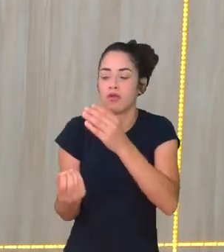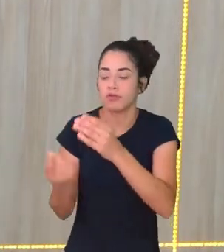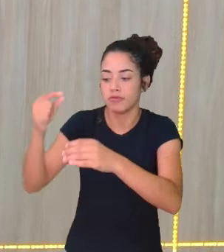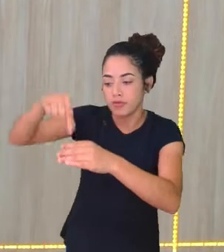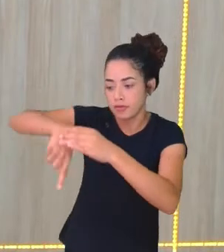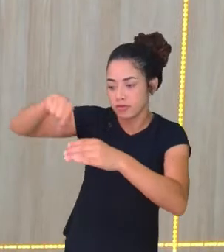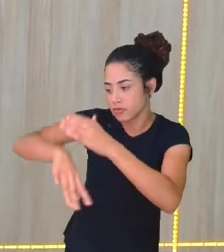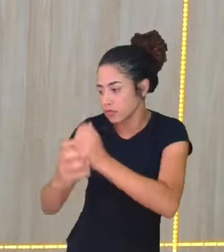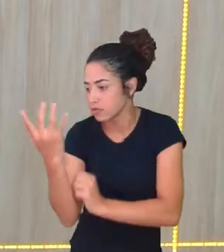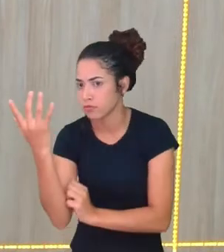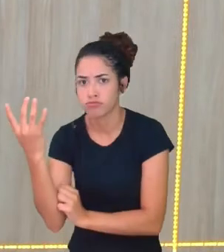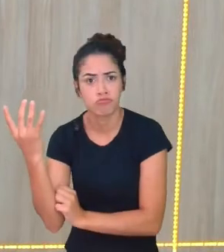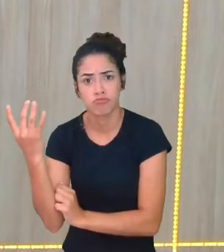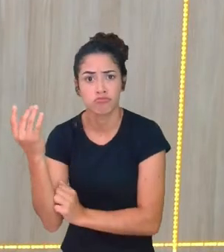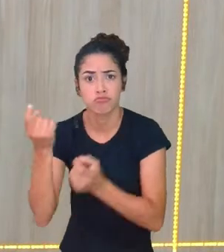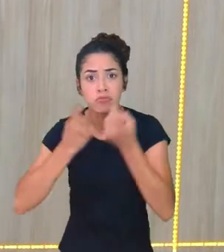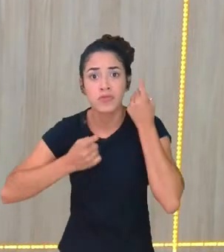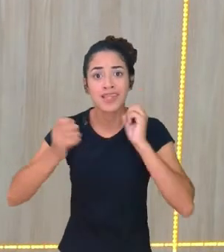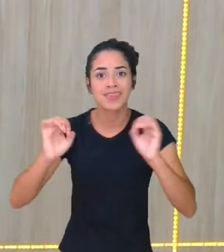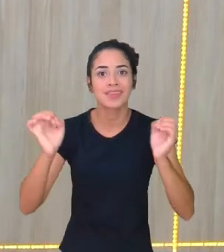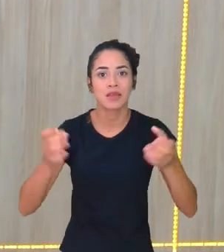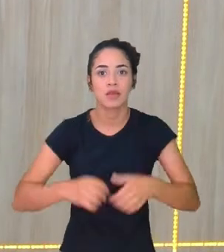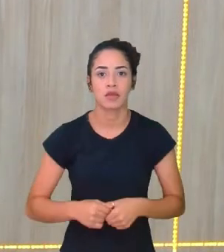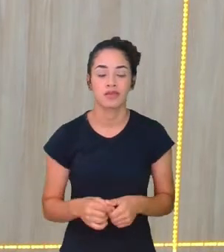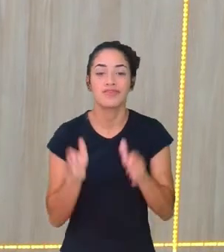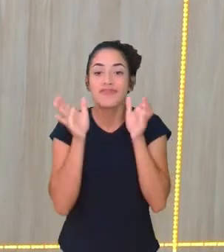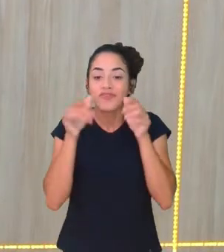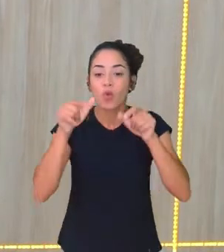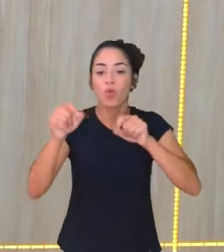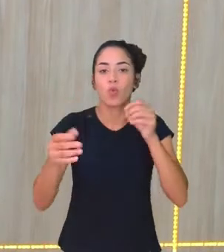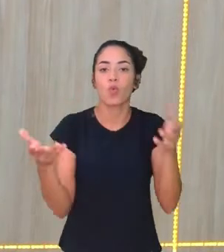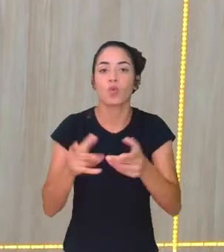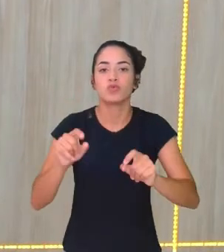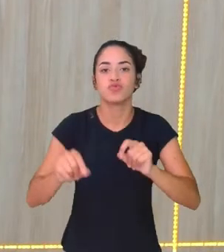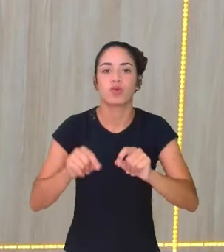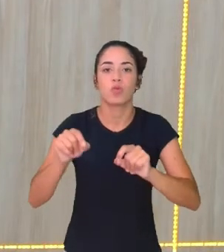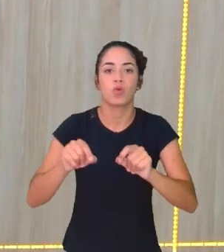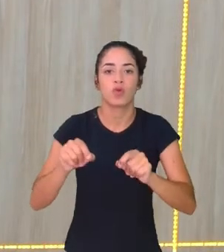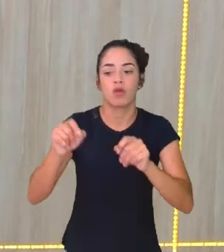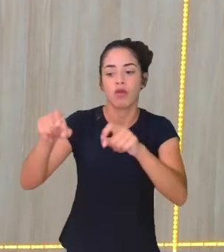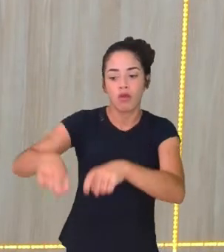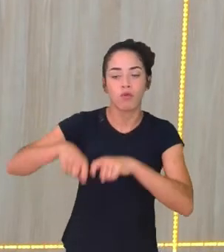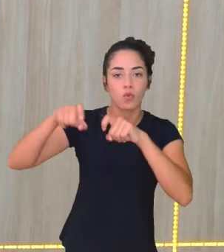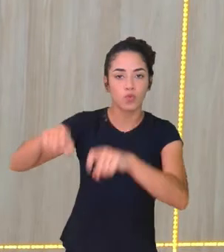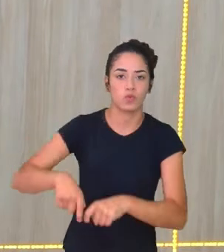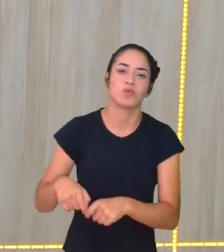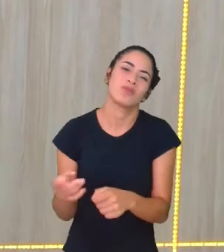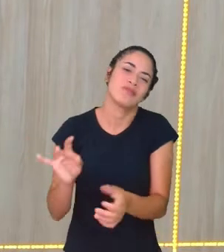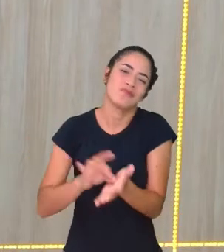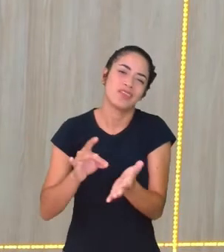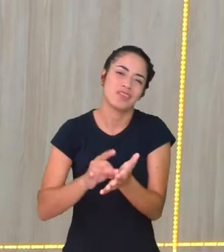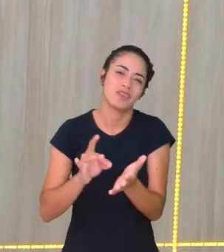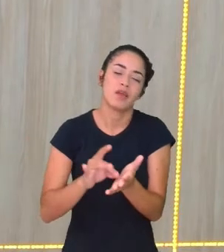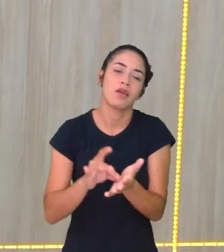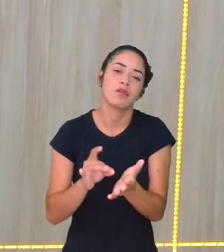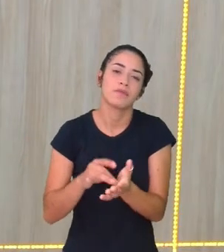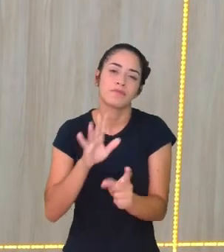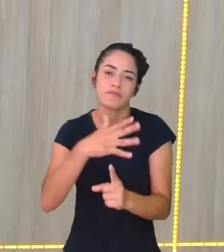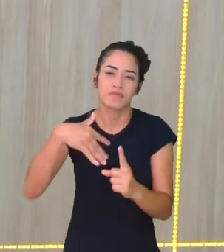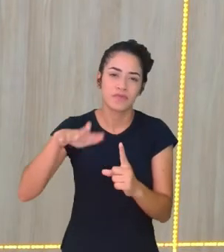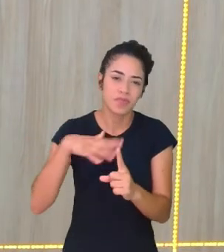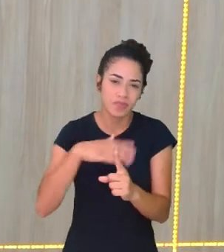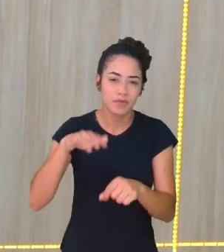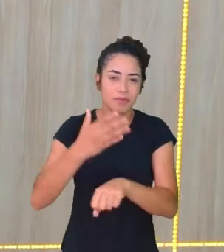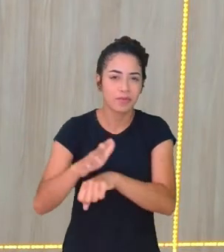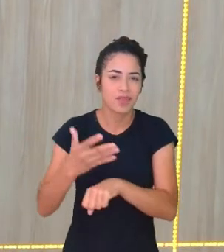é um inclusive um dos focos hoje da atualidade a questão da Agricultura na realidade a Ecologia né com as práticas